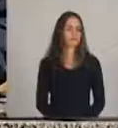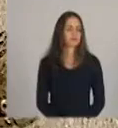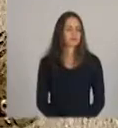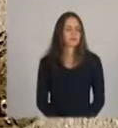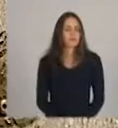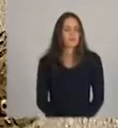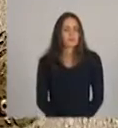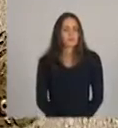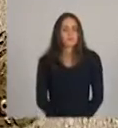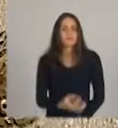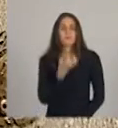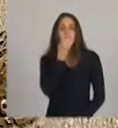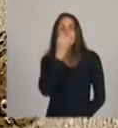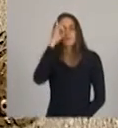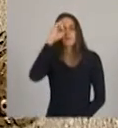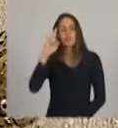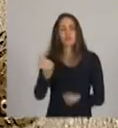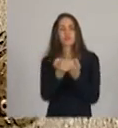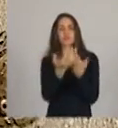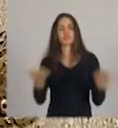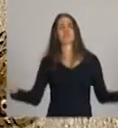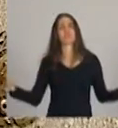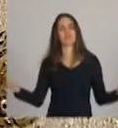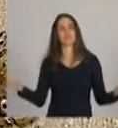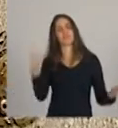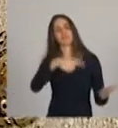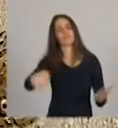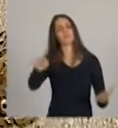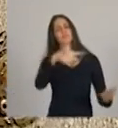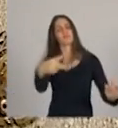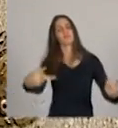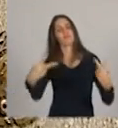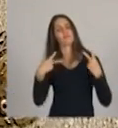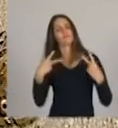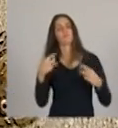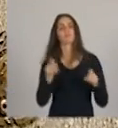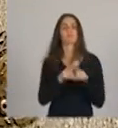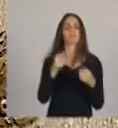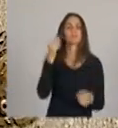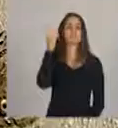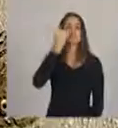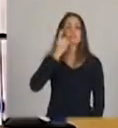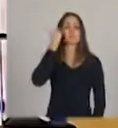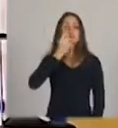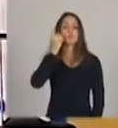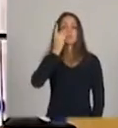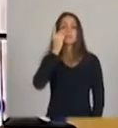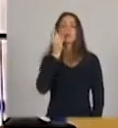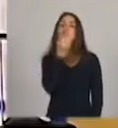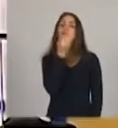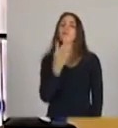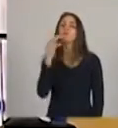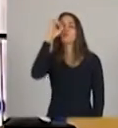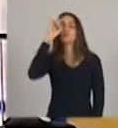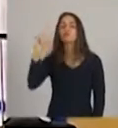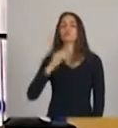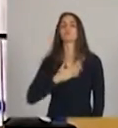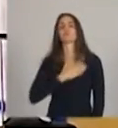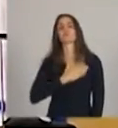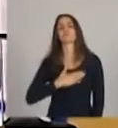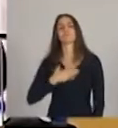Bom dia, deputados. Bom dia, telespectadores. Bom dia,